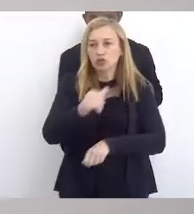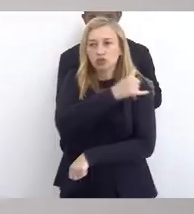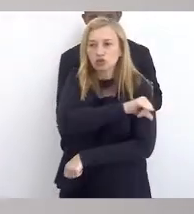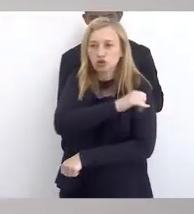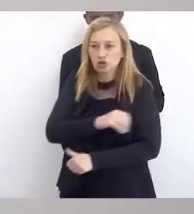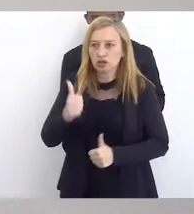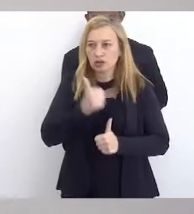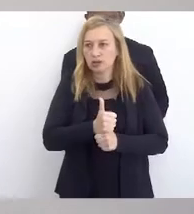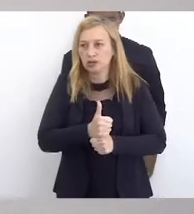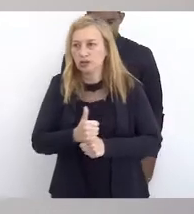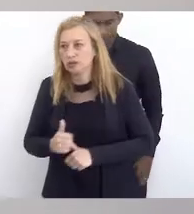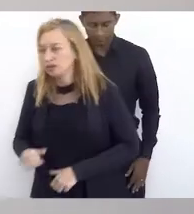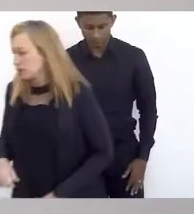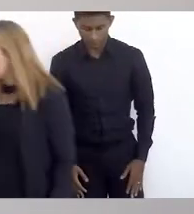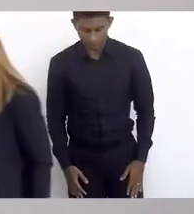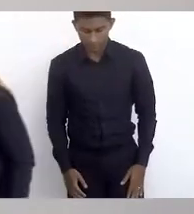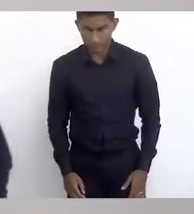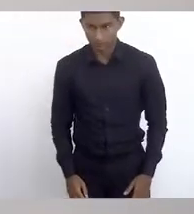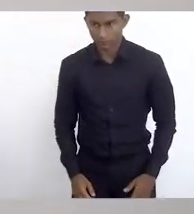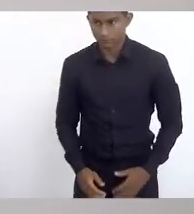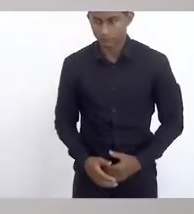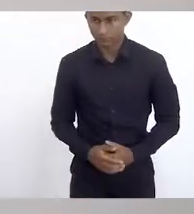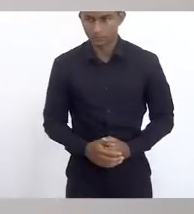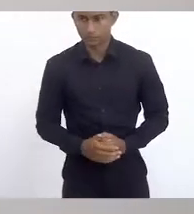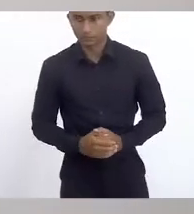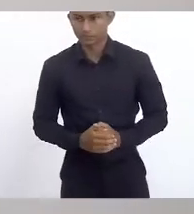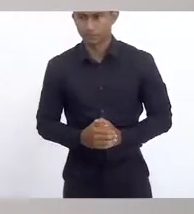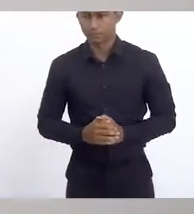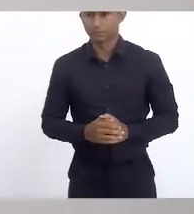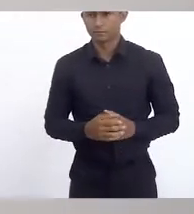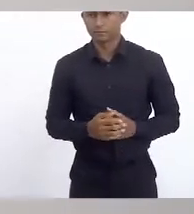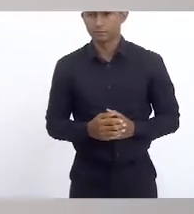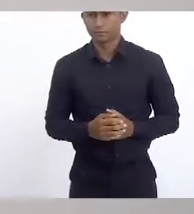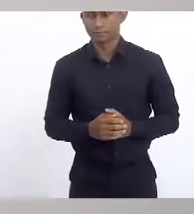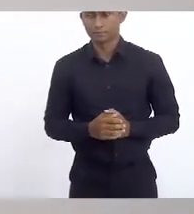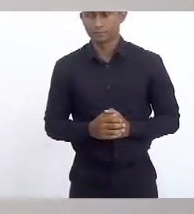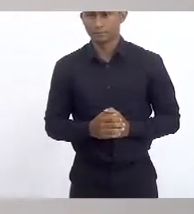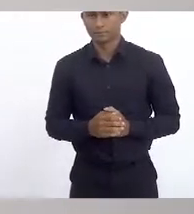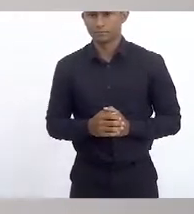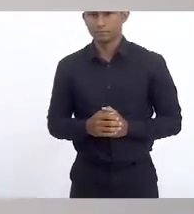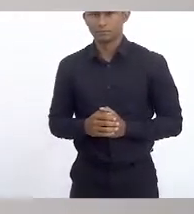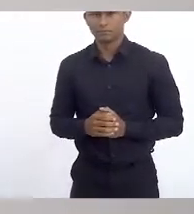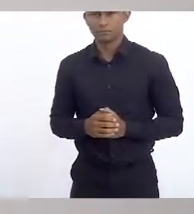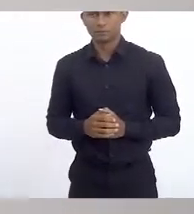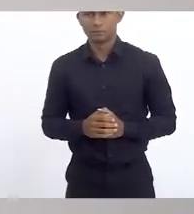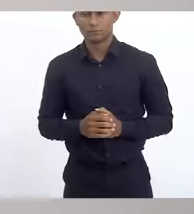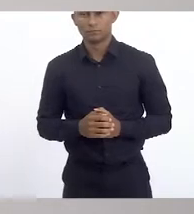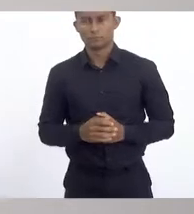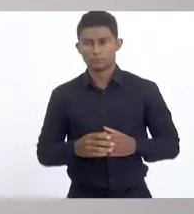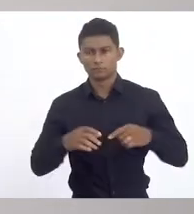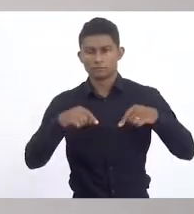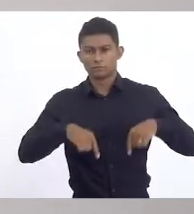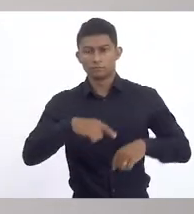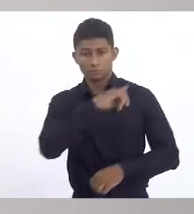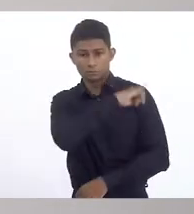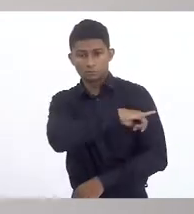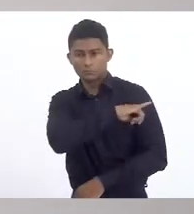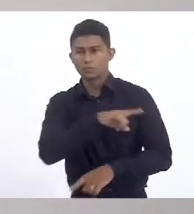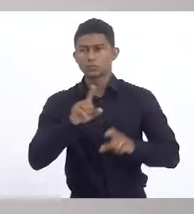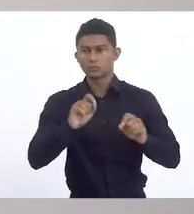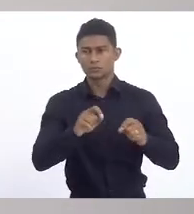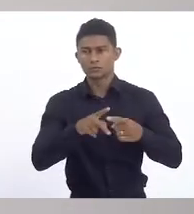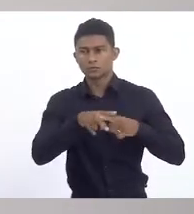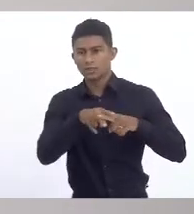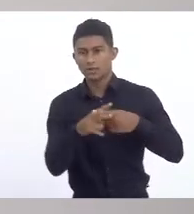de recuperação fiscal, ele considera como um dos compromissos dele que o ajuste fiscal ele tem que ser